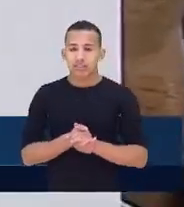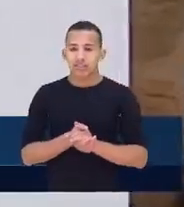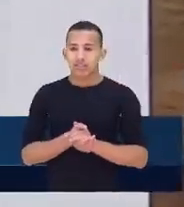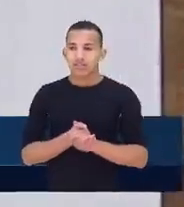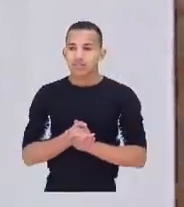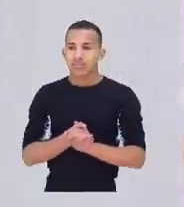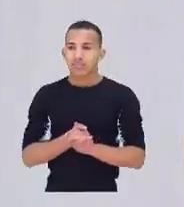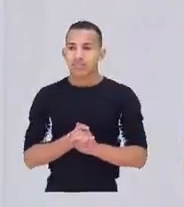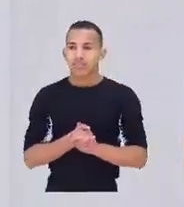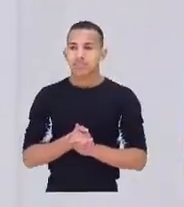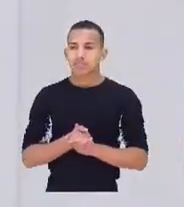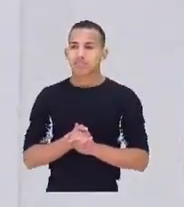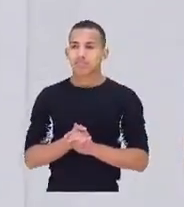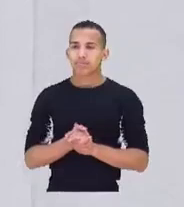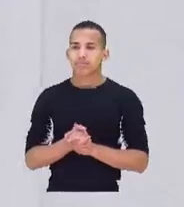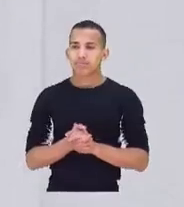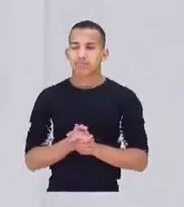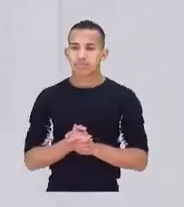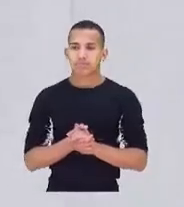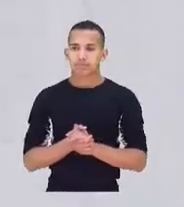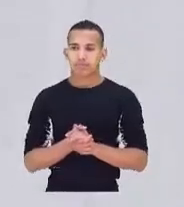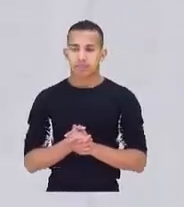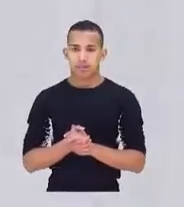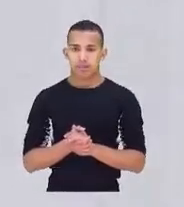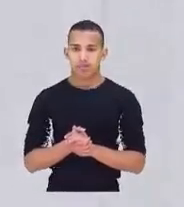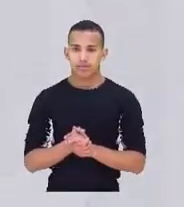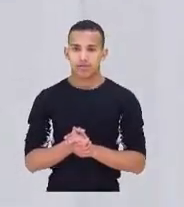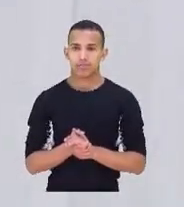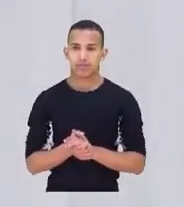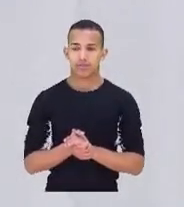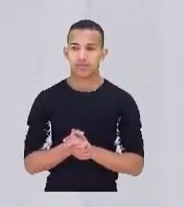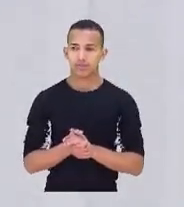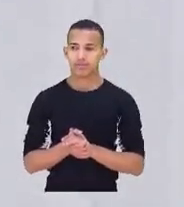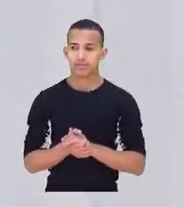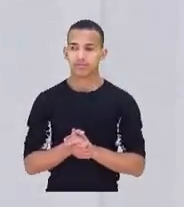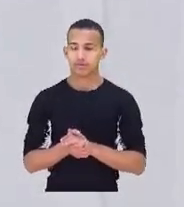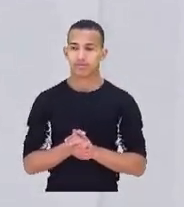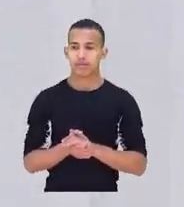10. Eu vou recorrer lá ao nosso...